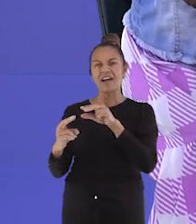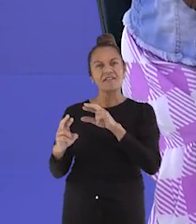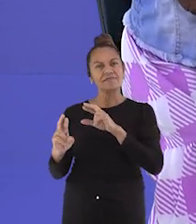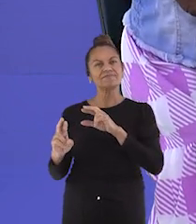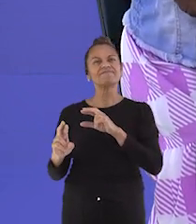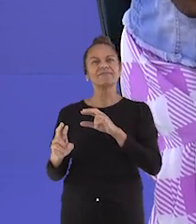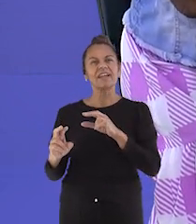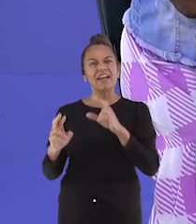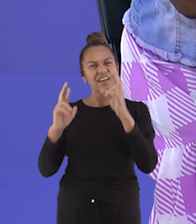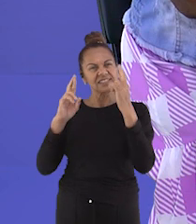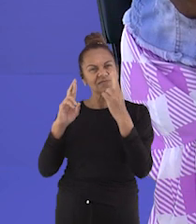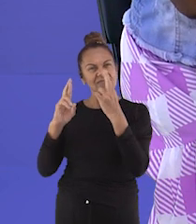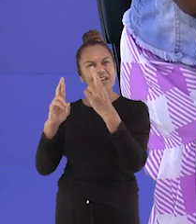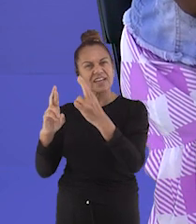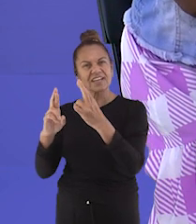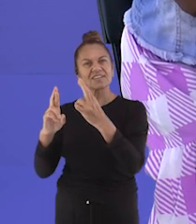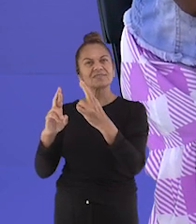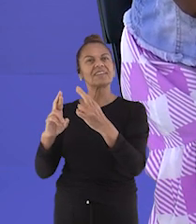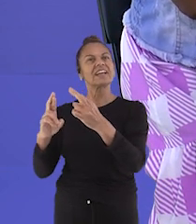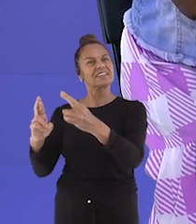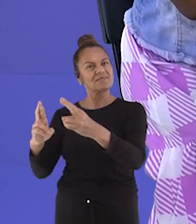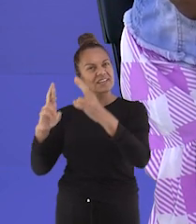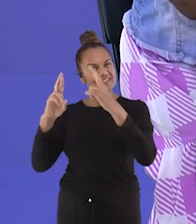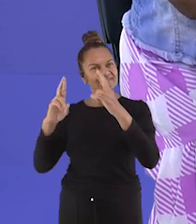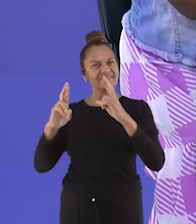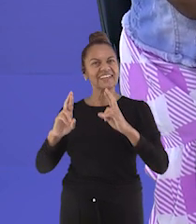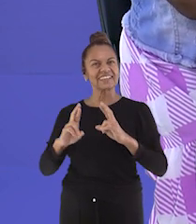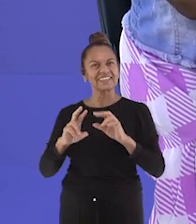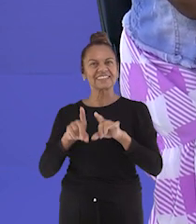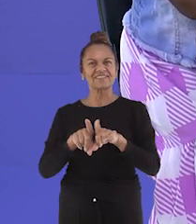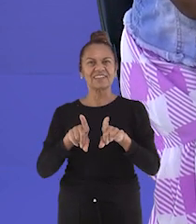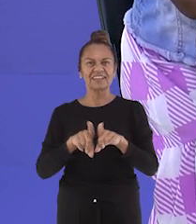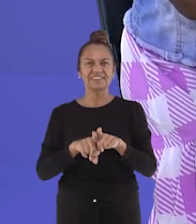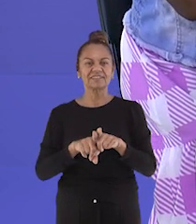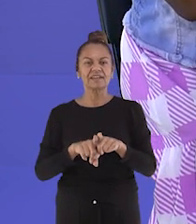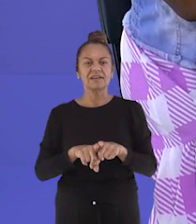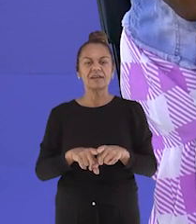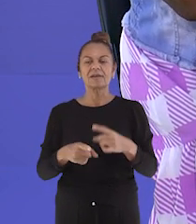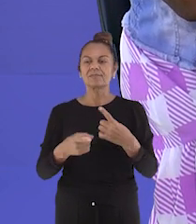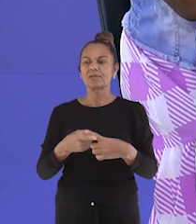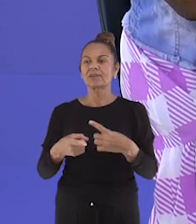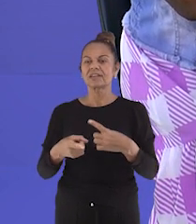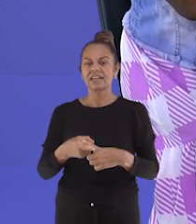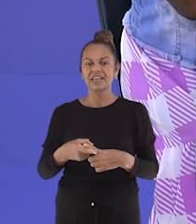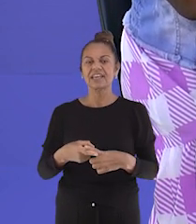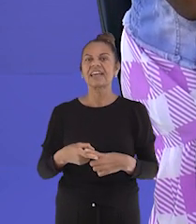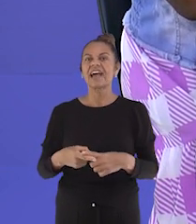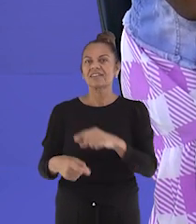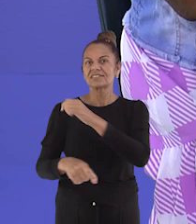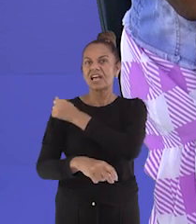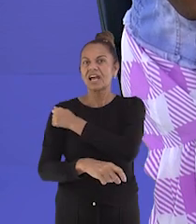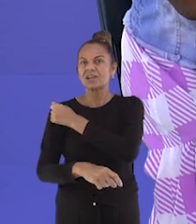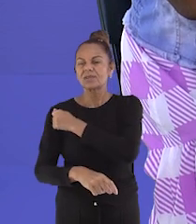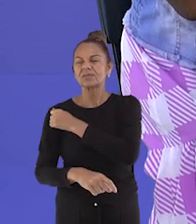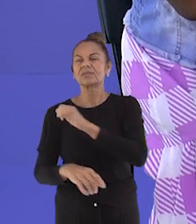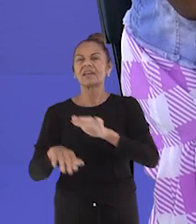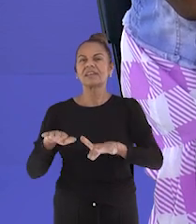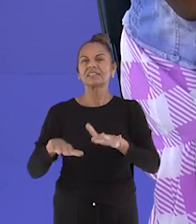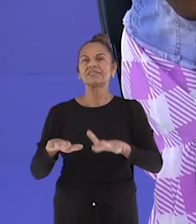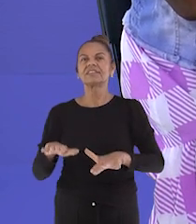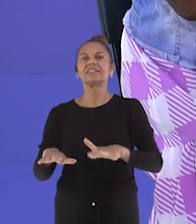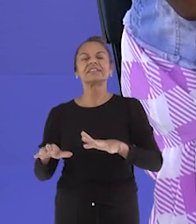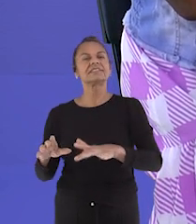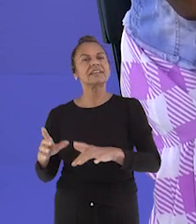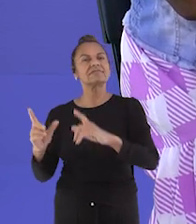tenho certeza que os que passaram por mim, eles guardaram um pedacinho de tudo que foi, que a